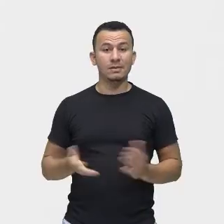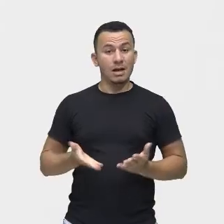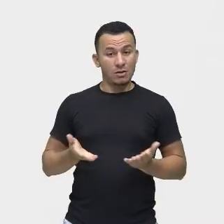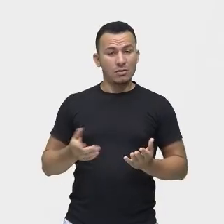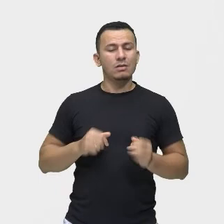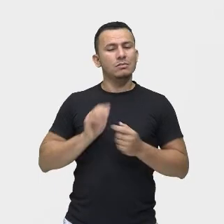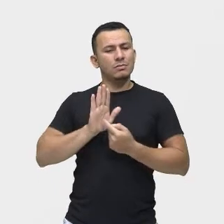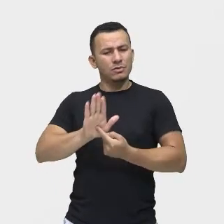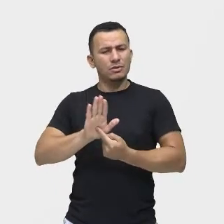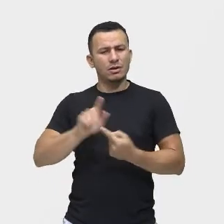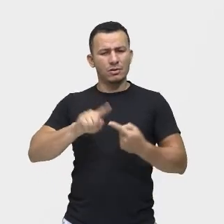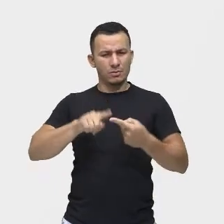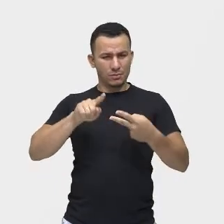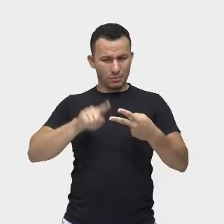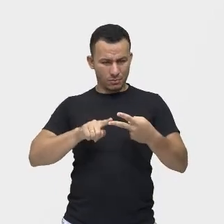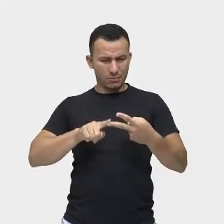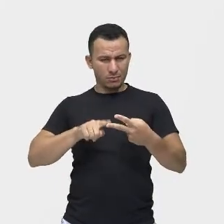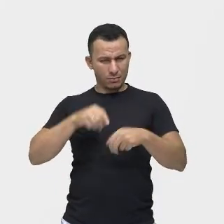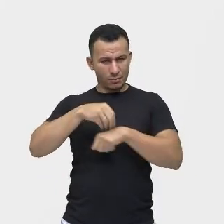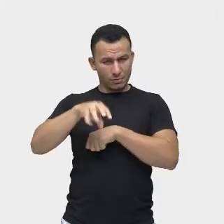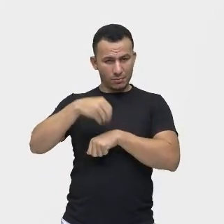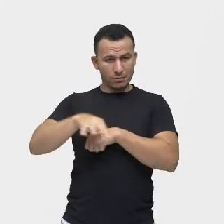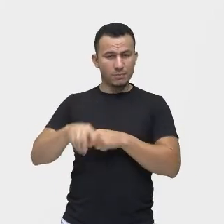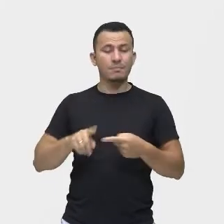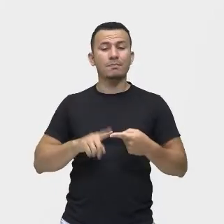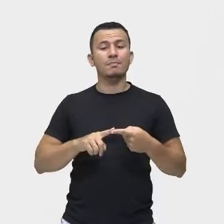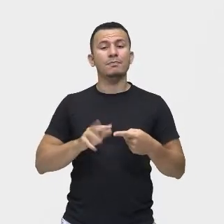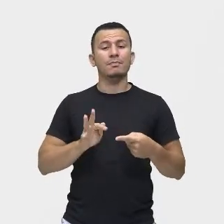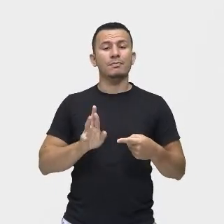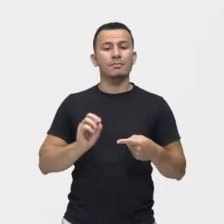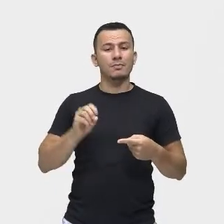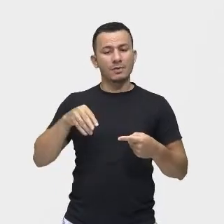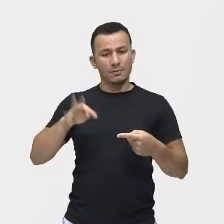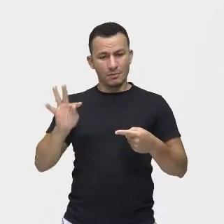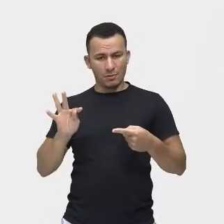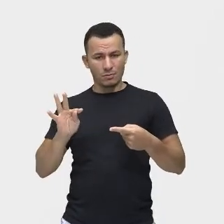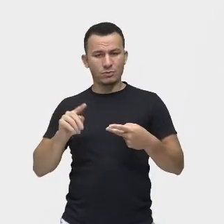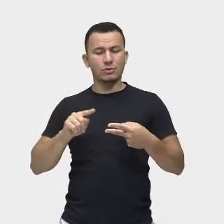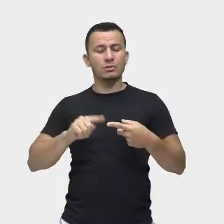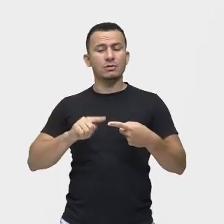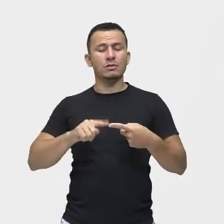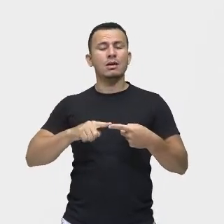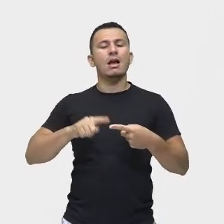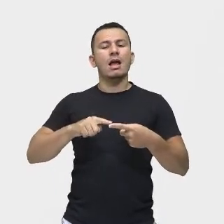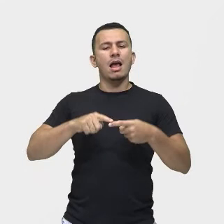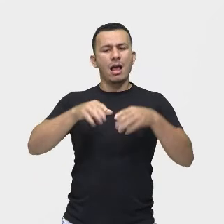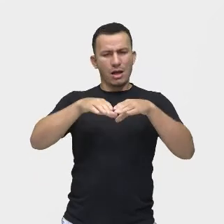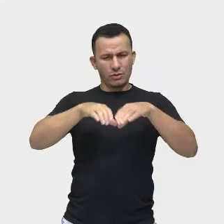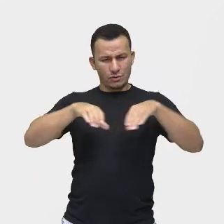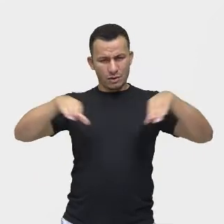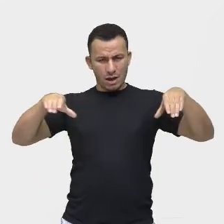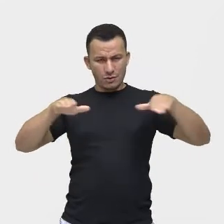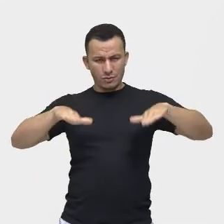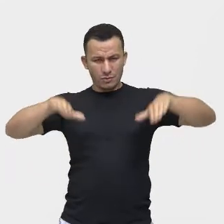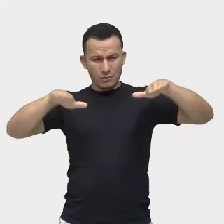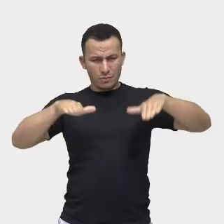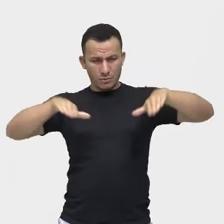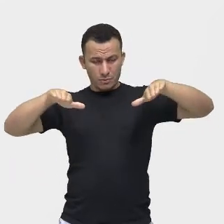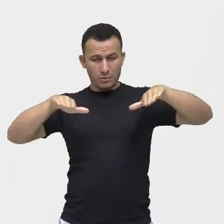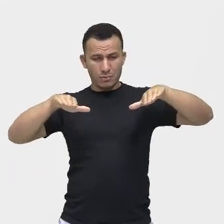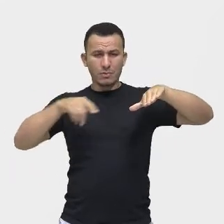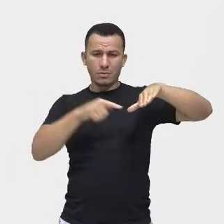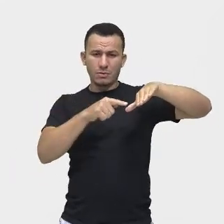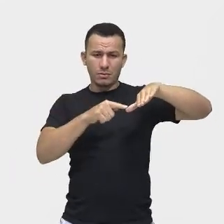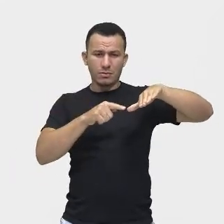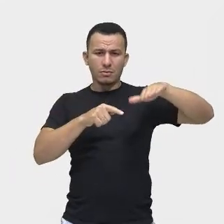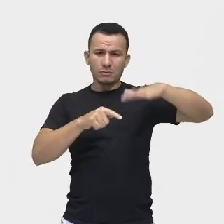variações do manual. Nós temos aí o front, onde as rodas traseiras do skate ficam no ar, e tem o back, onde as